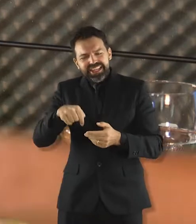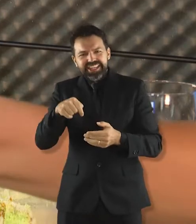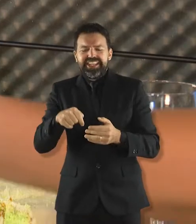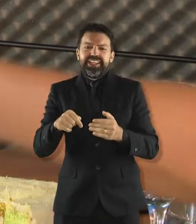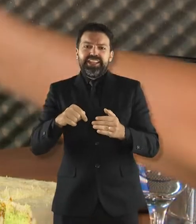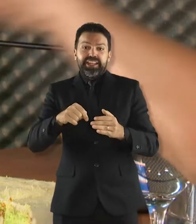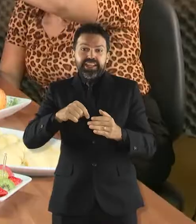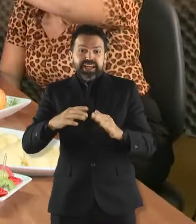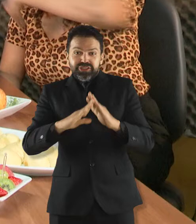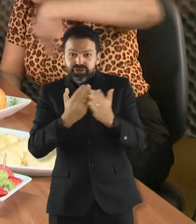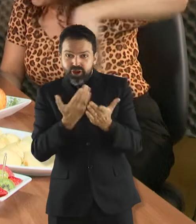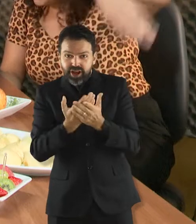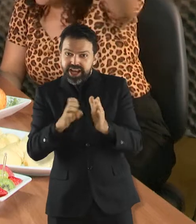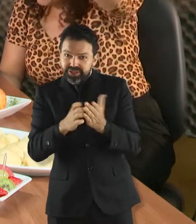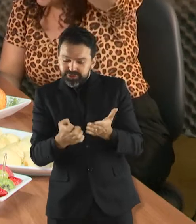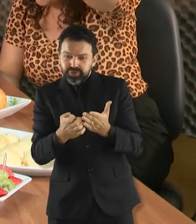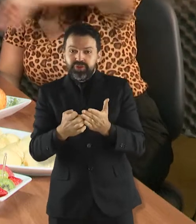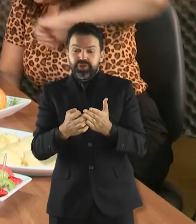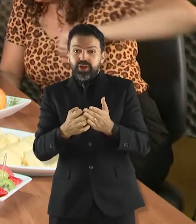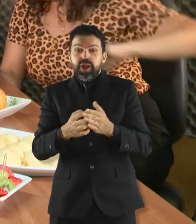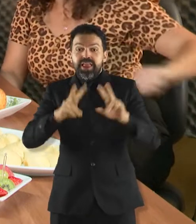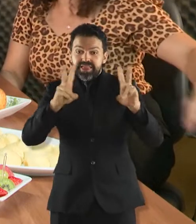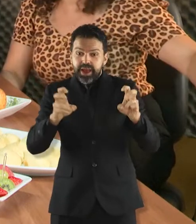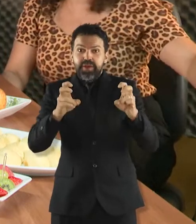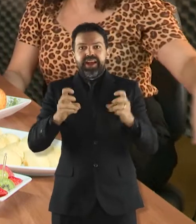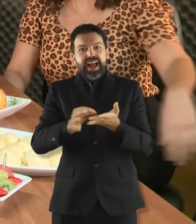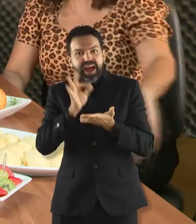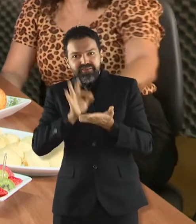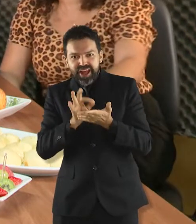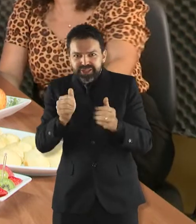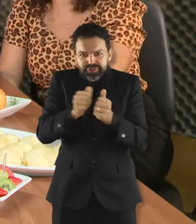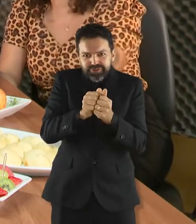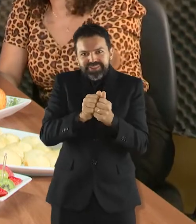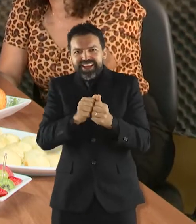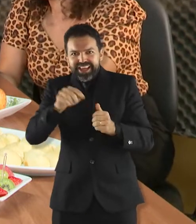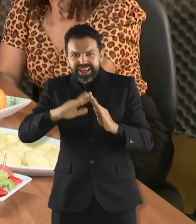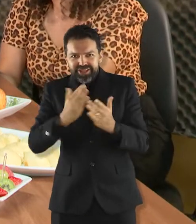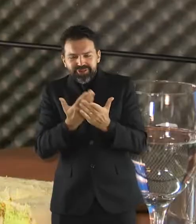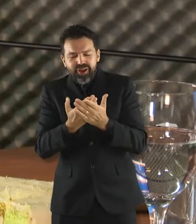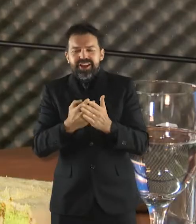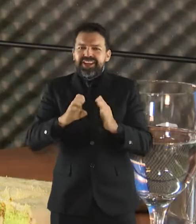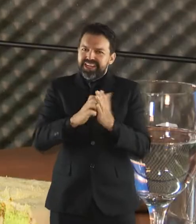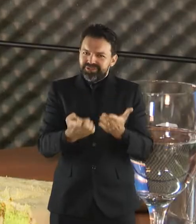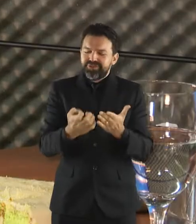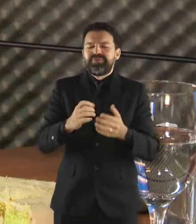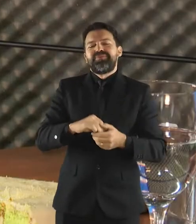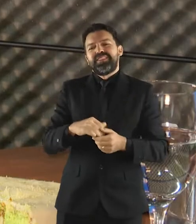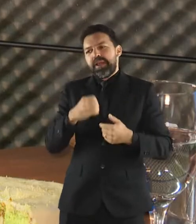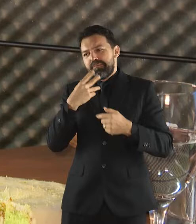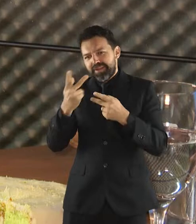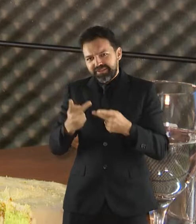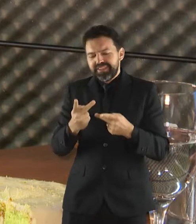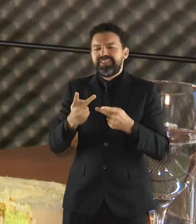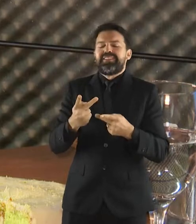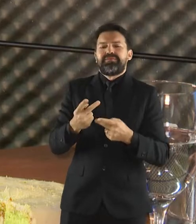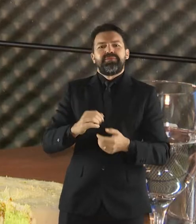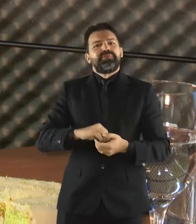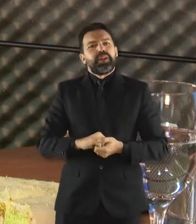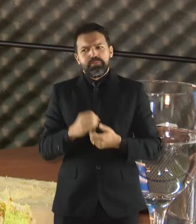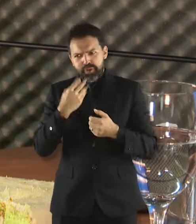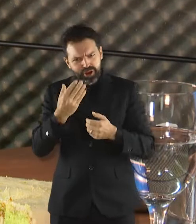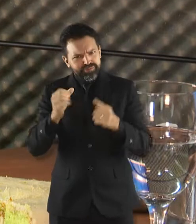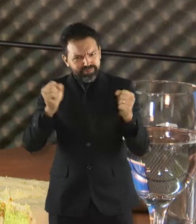Fique à vontade, pode continuar detonando aqui a mesa. É nossa! Obrigada, Suelen. Obrigada pelo